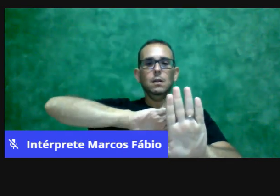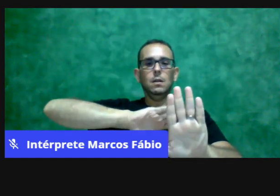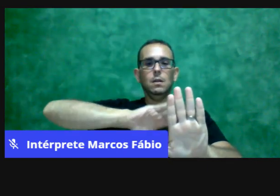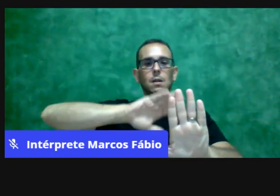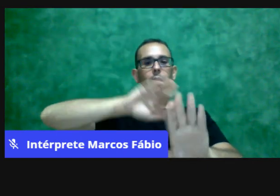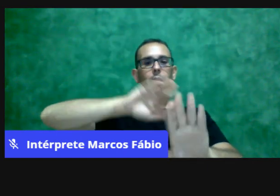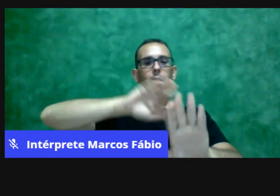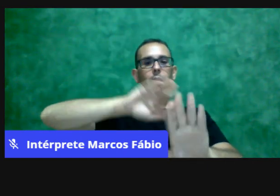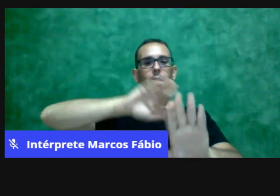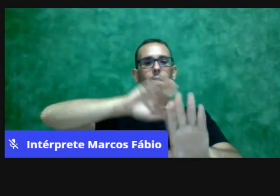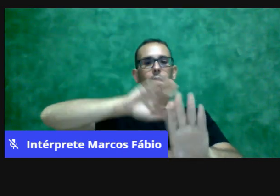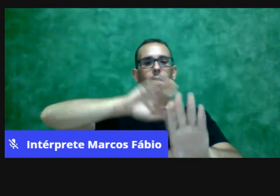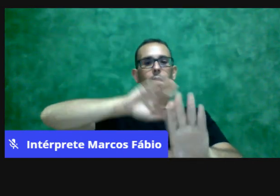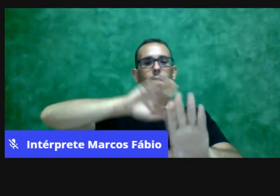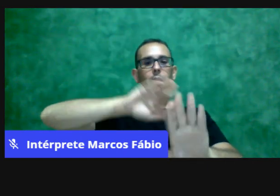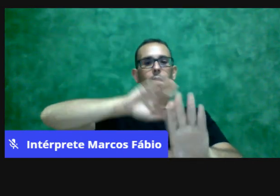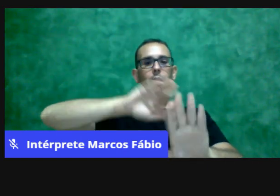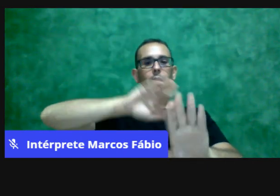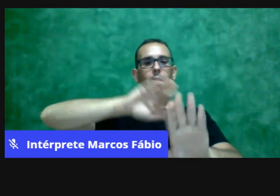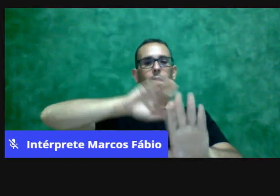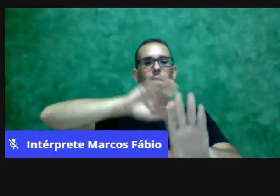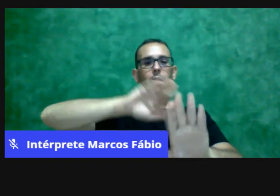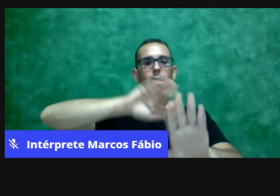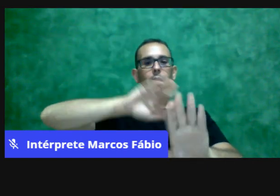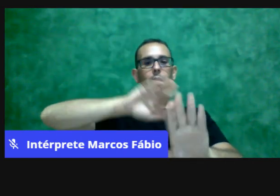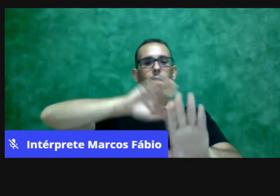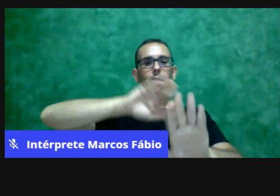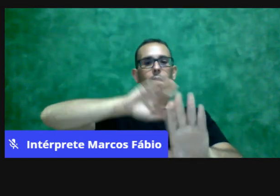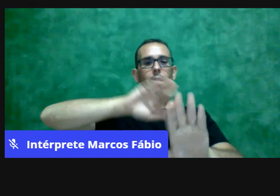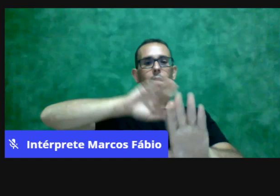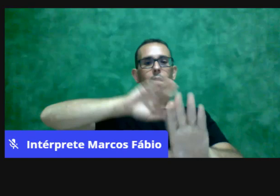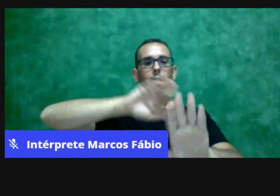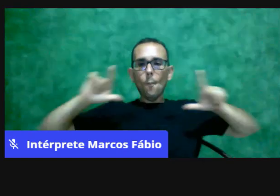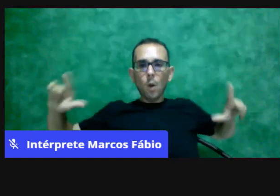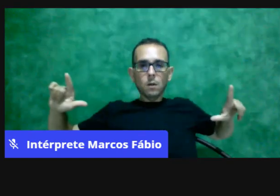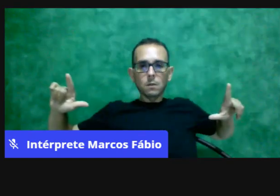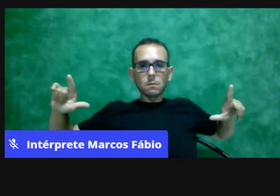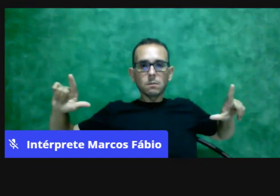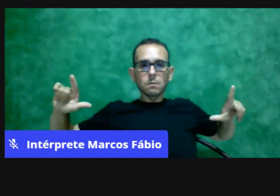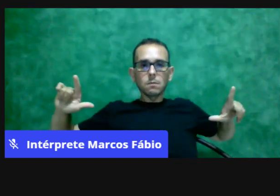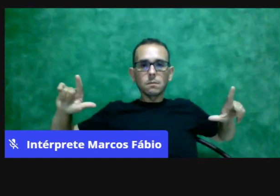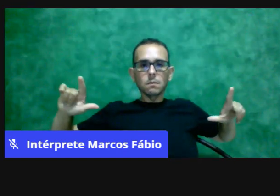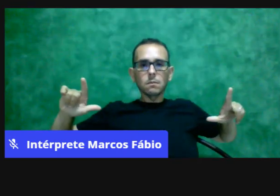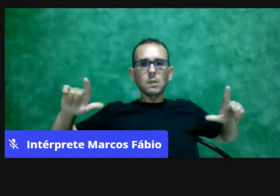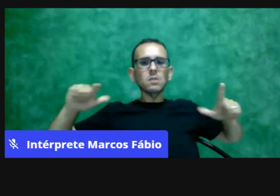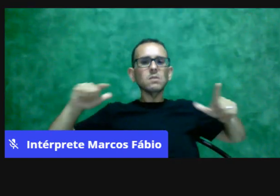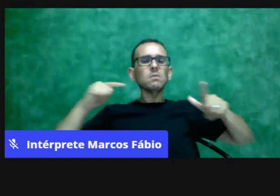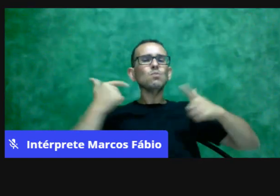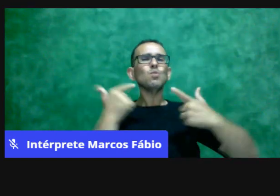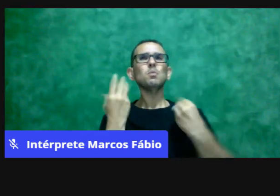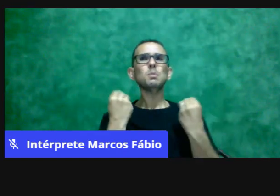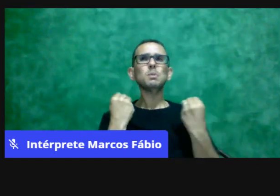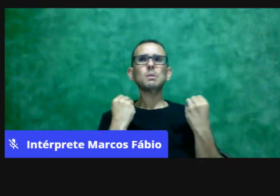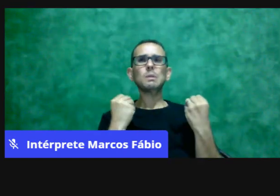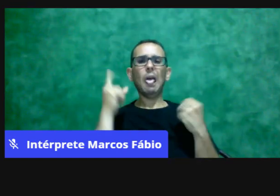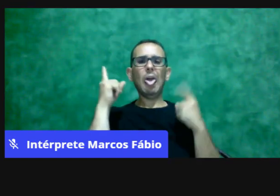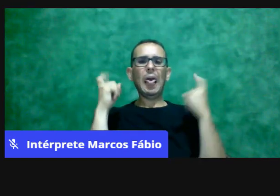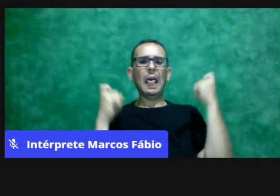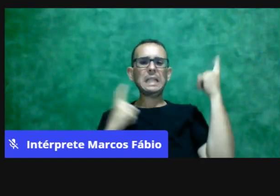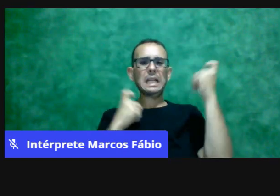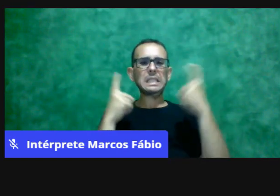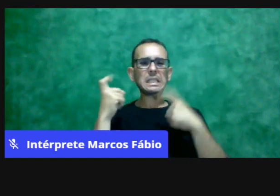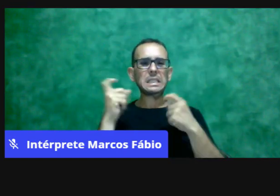é muito importante que ele esteja limpo, que ele esteja sem muita poluição. Olha a